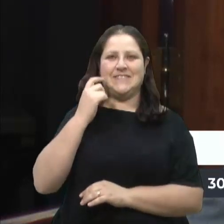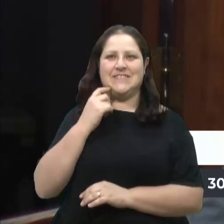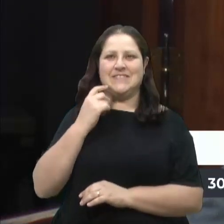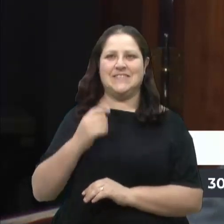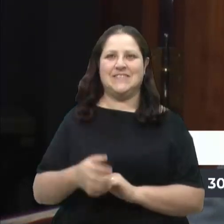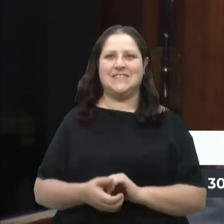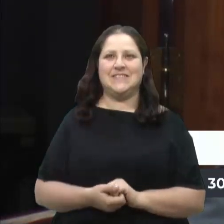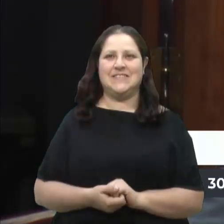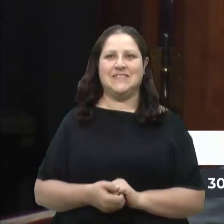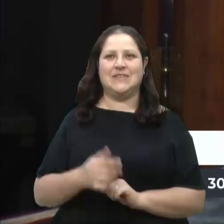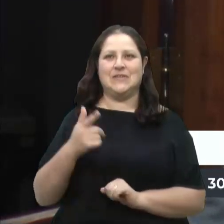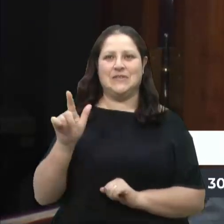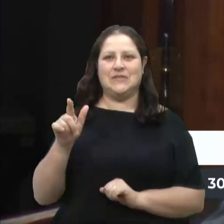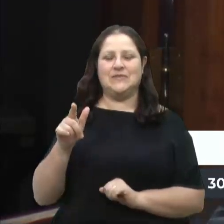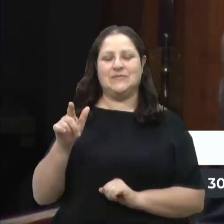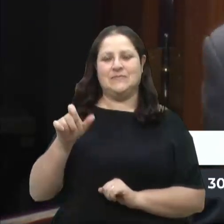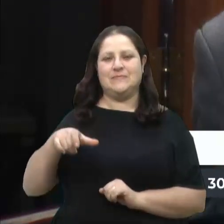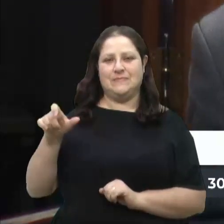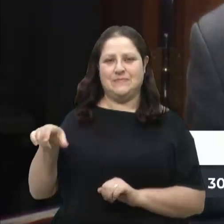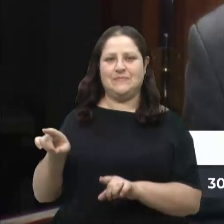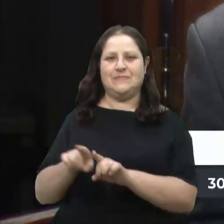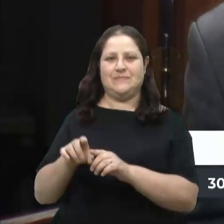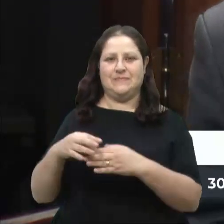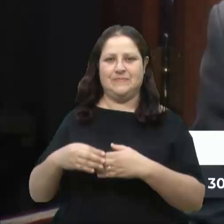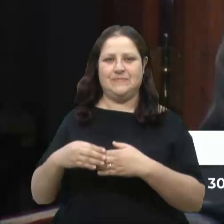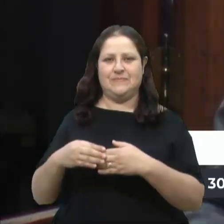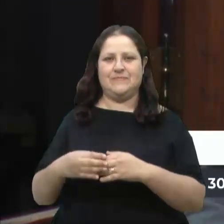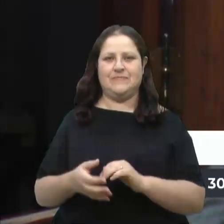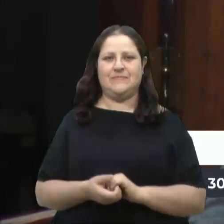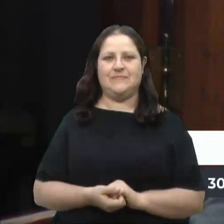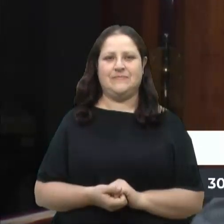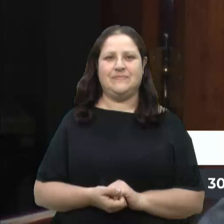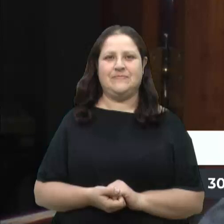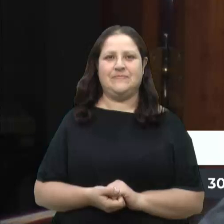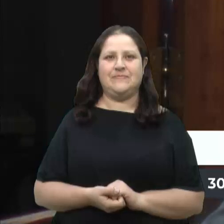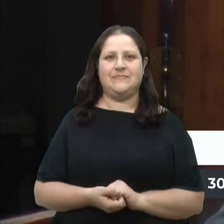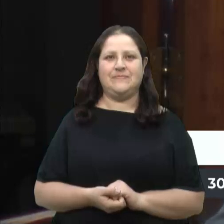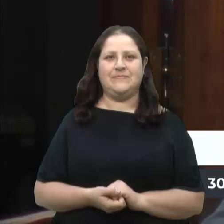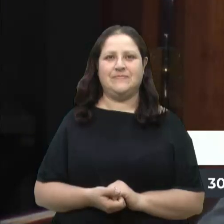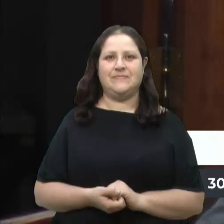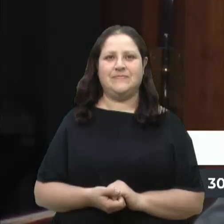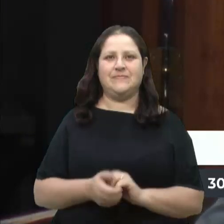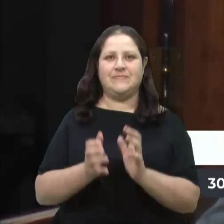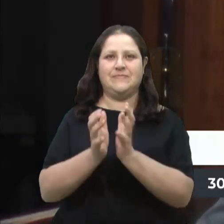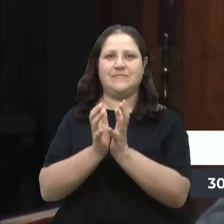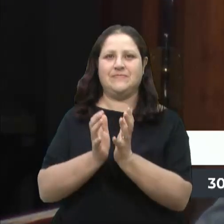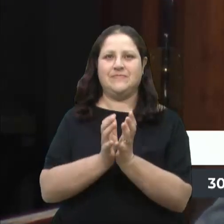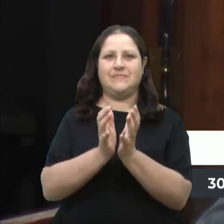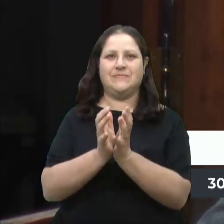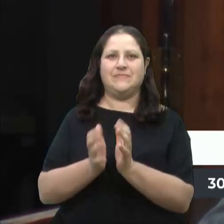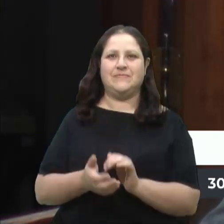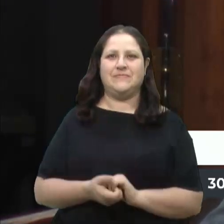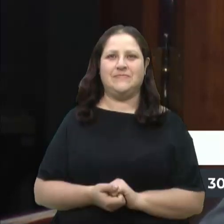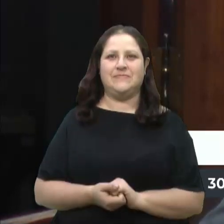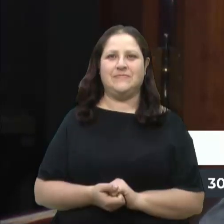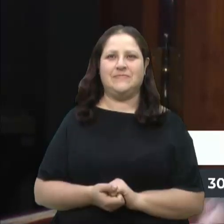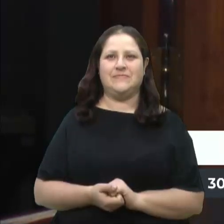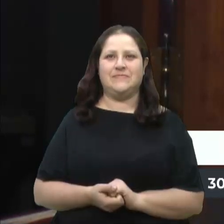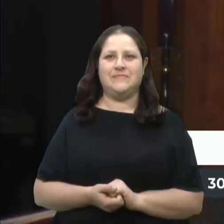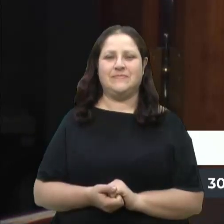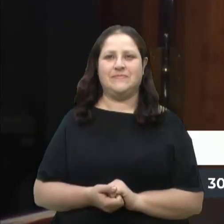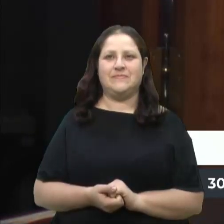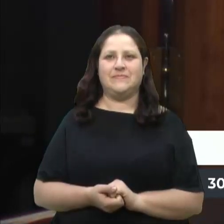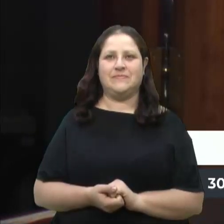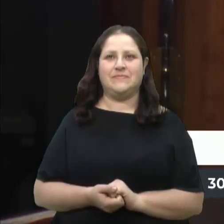e enfim os demais. Eu trago aqui hoje, nobres colegas, partindo de um